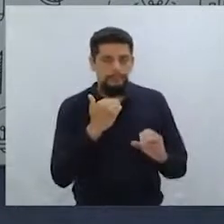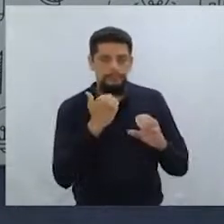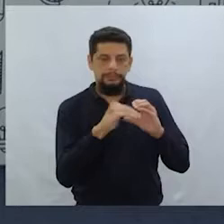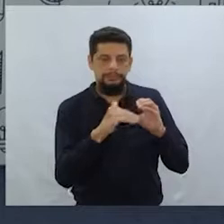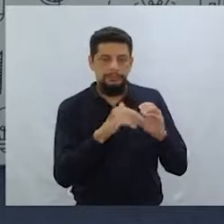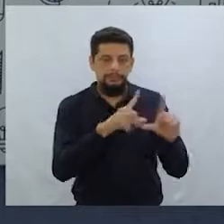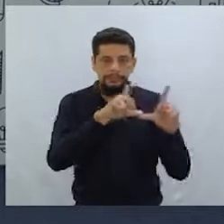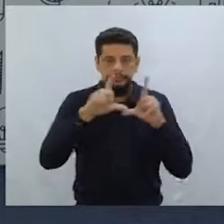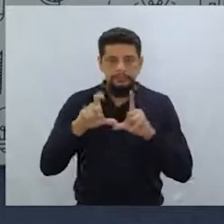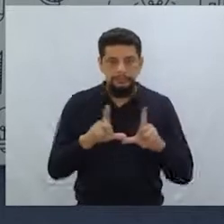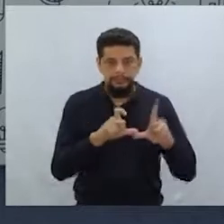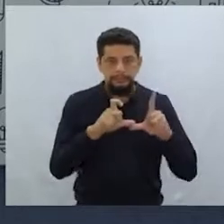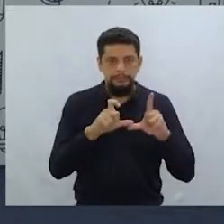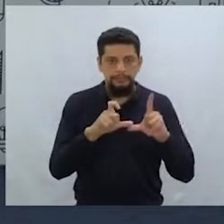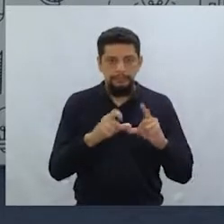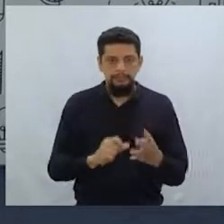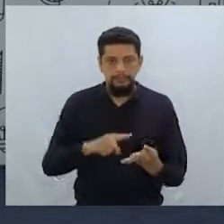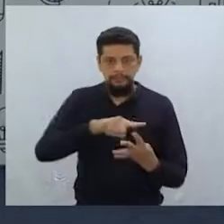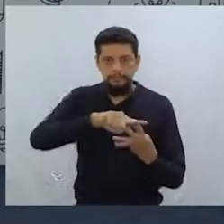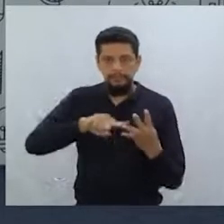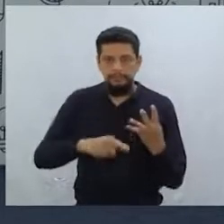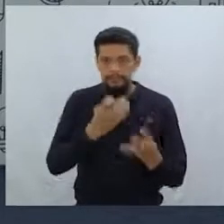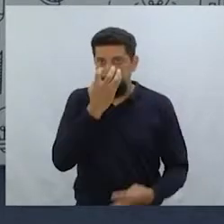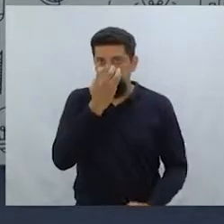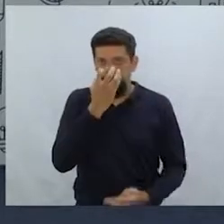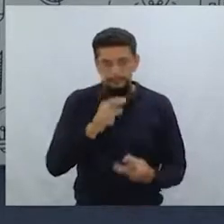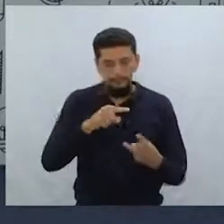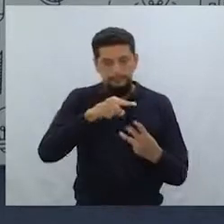crianças nos mandaram as fotos,